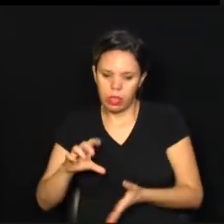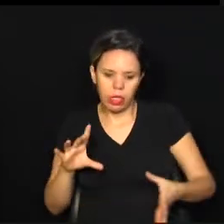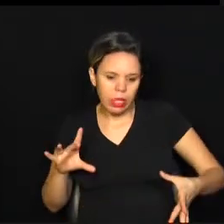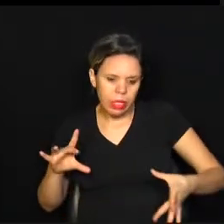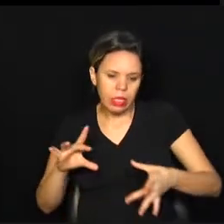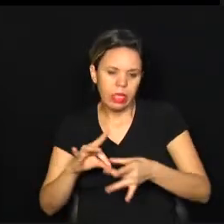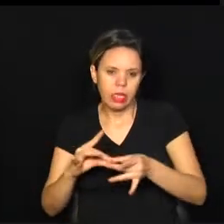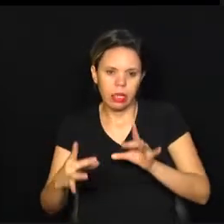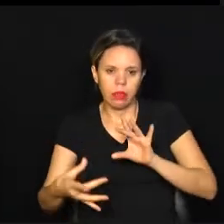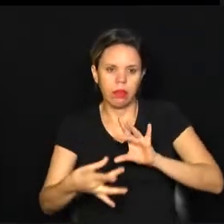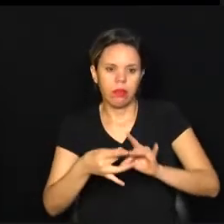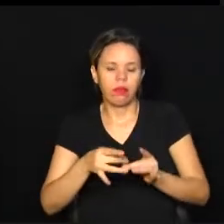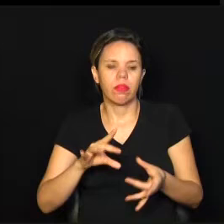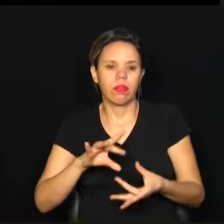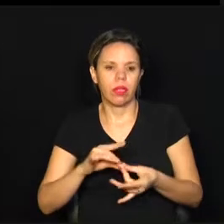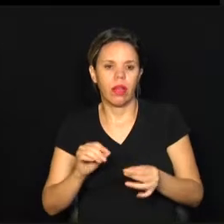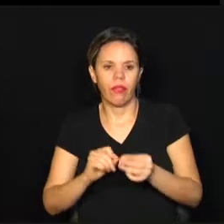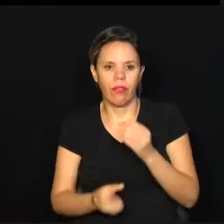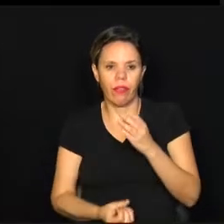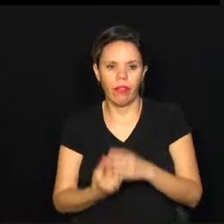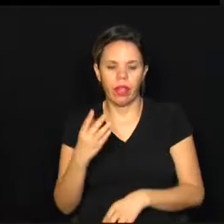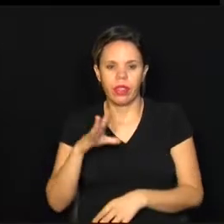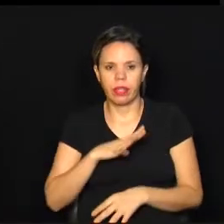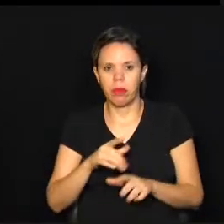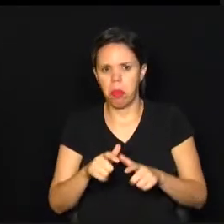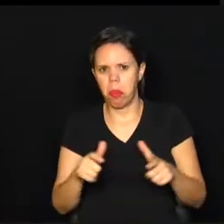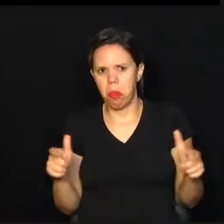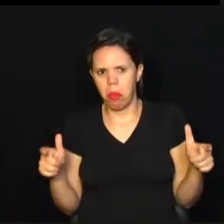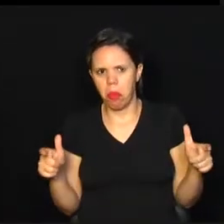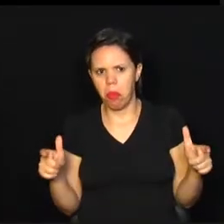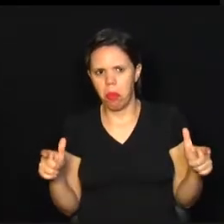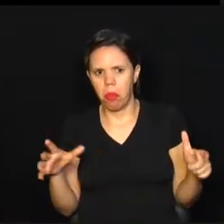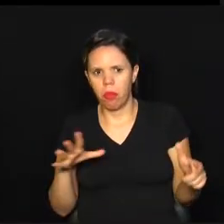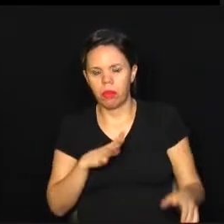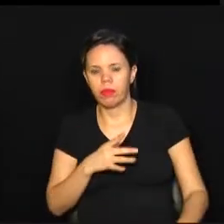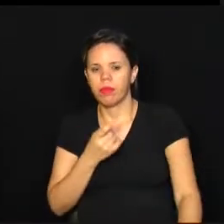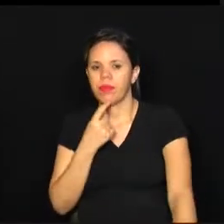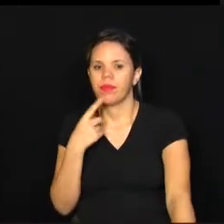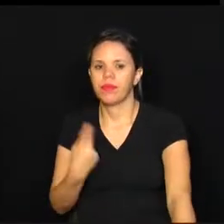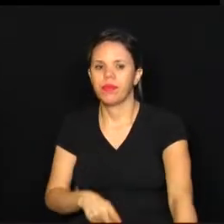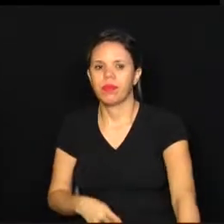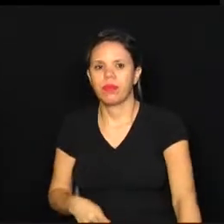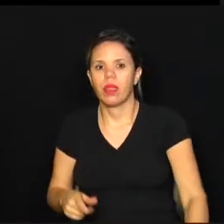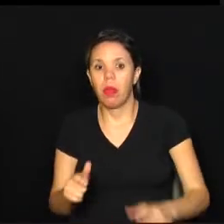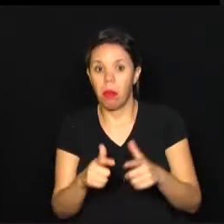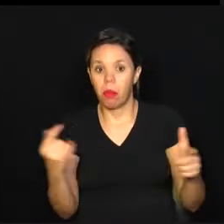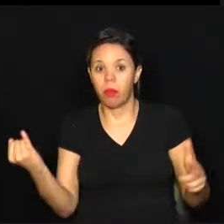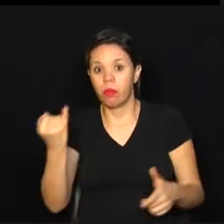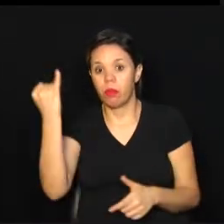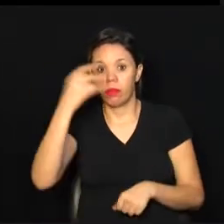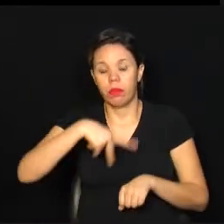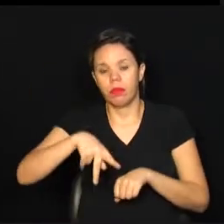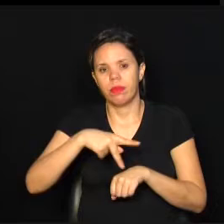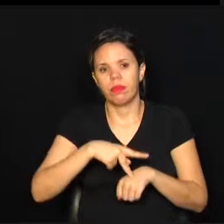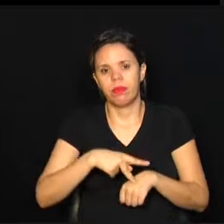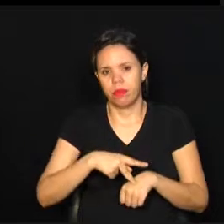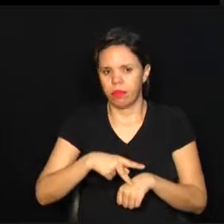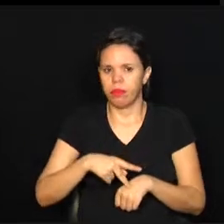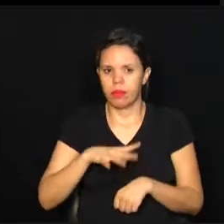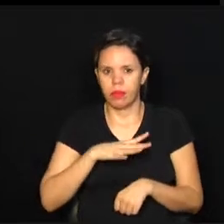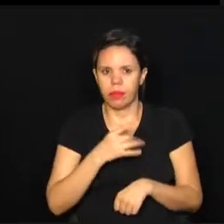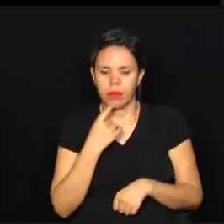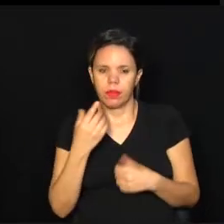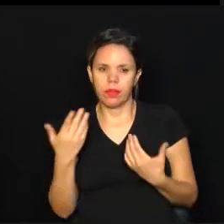isso fez dela uma grande cidade, né? Uma das metrópoles mais importantes do país.